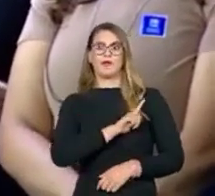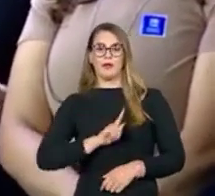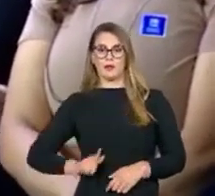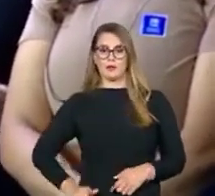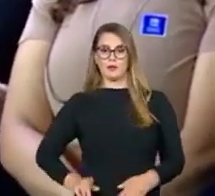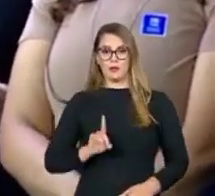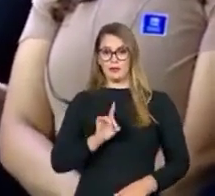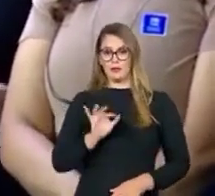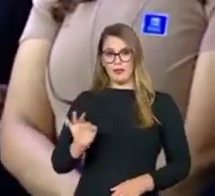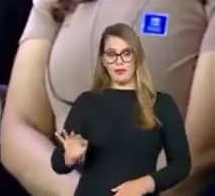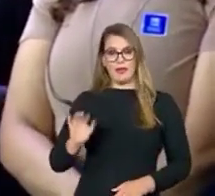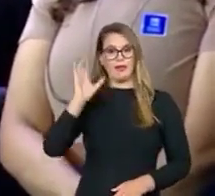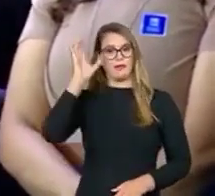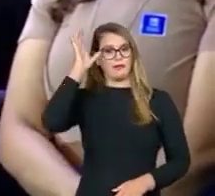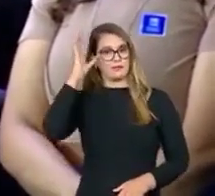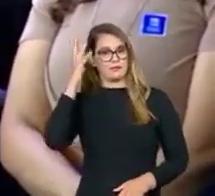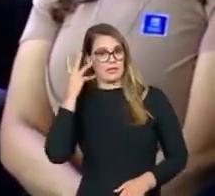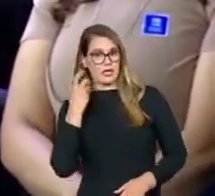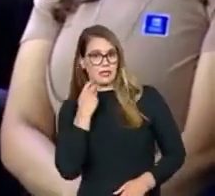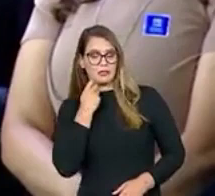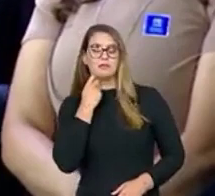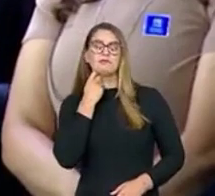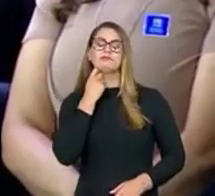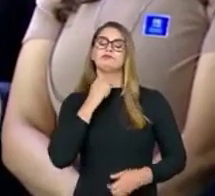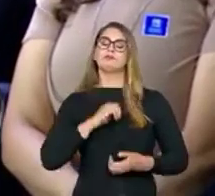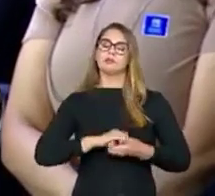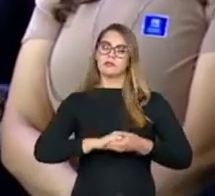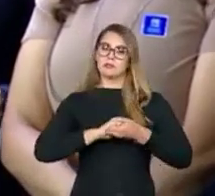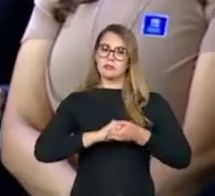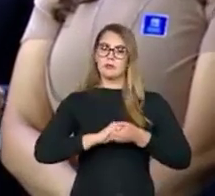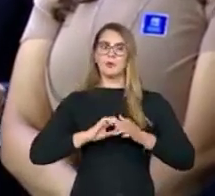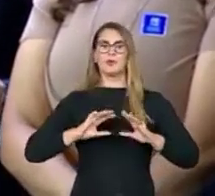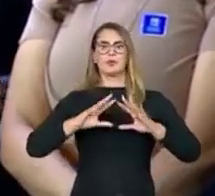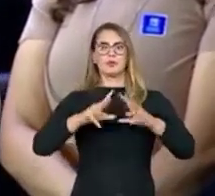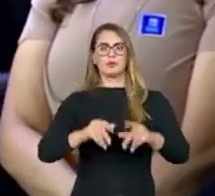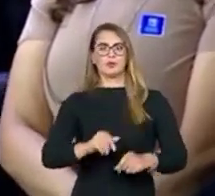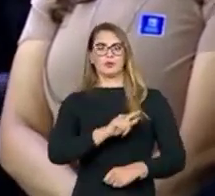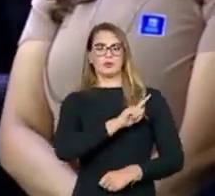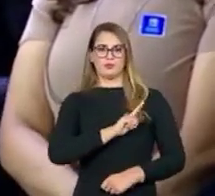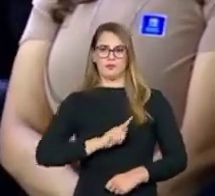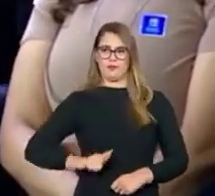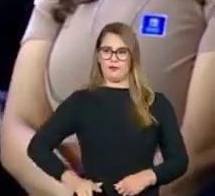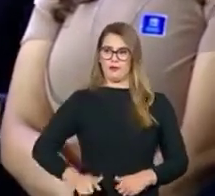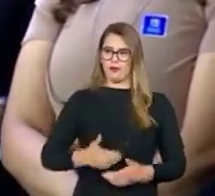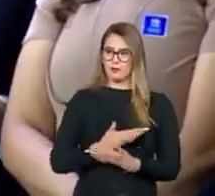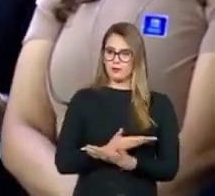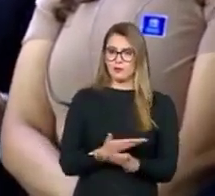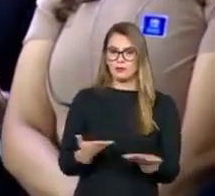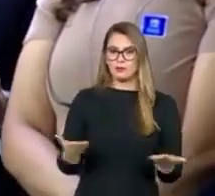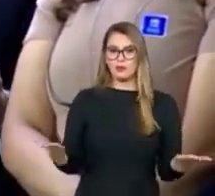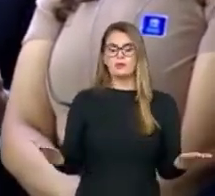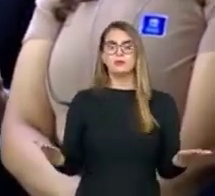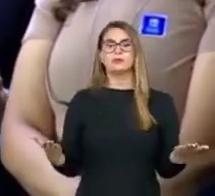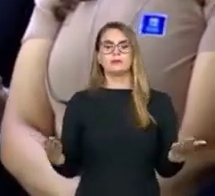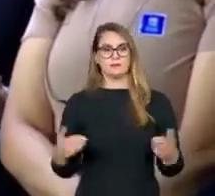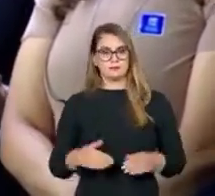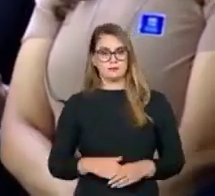Distrito Federal, saudar os demais governadores a quem